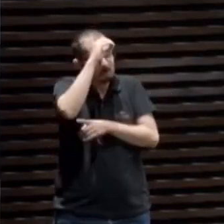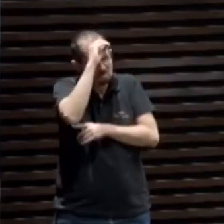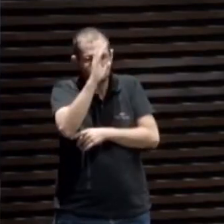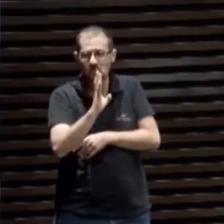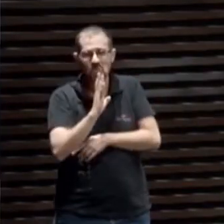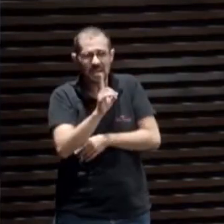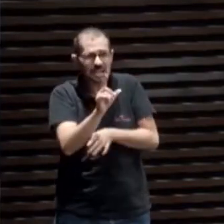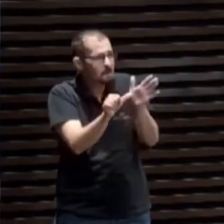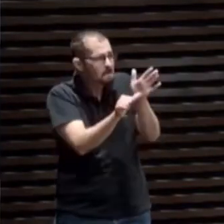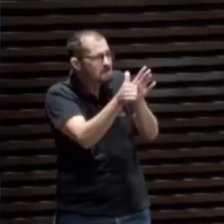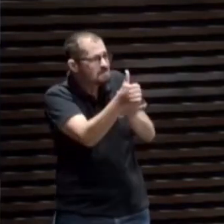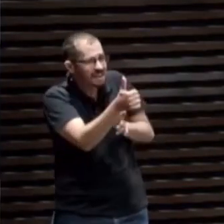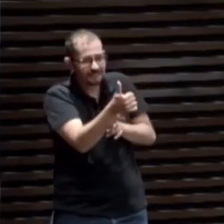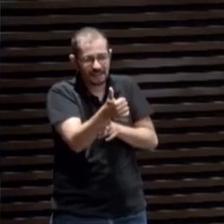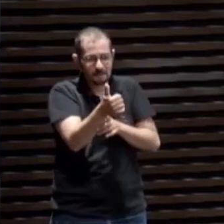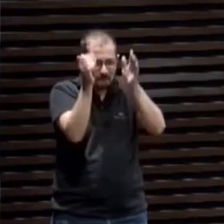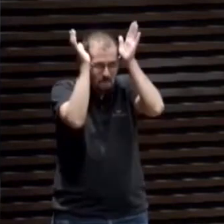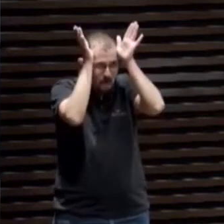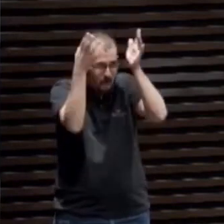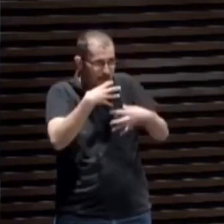ser burro, jumento.